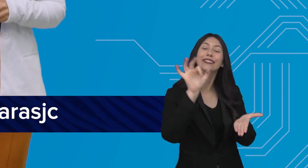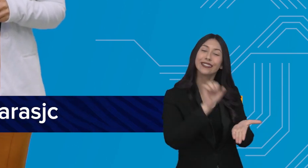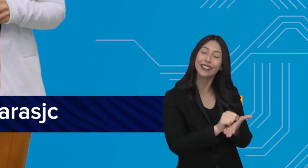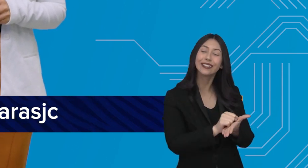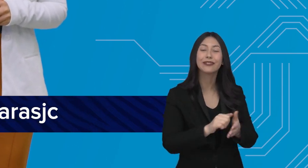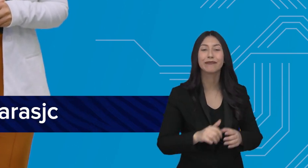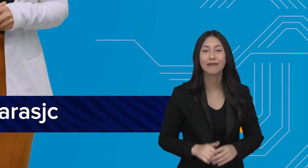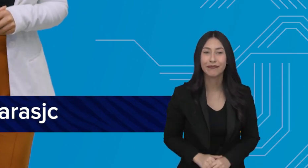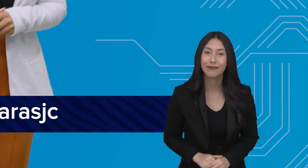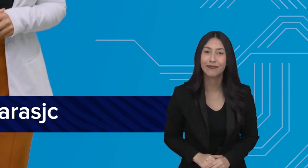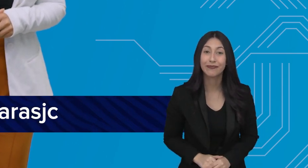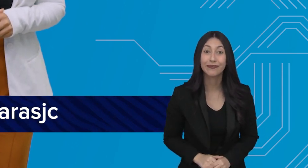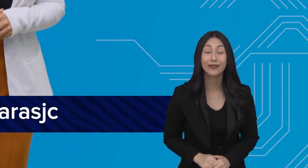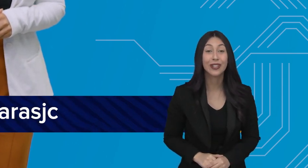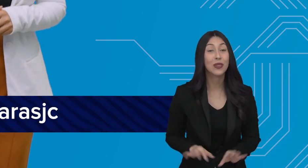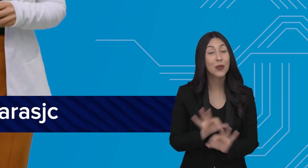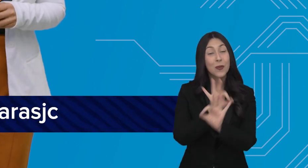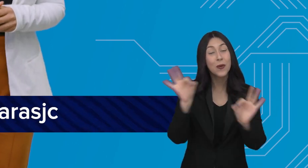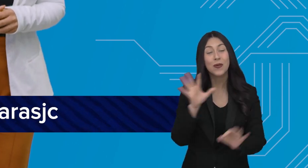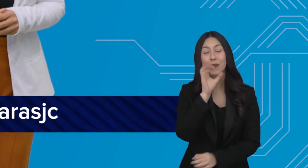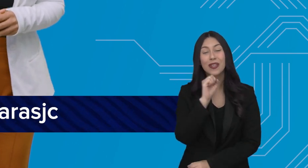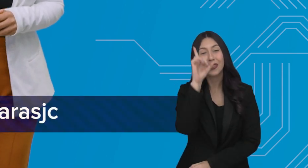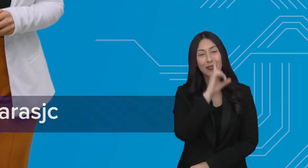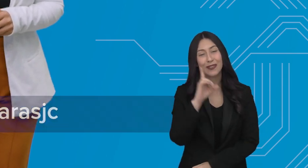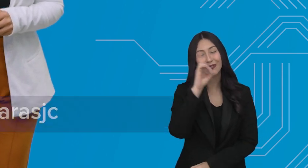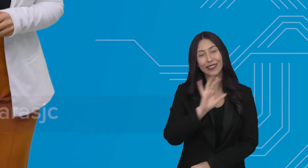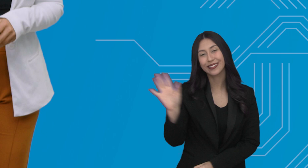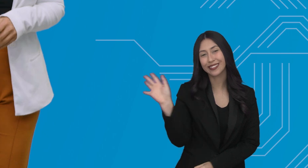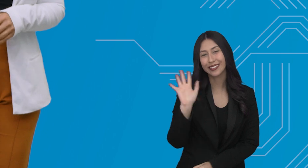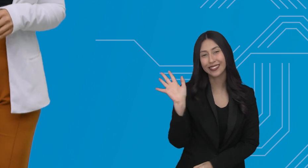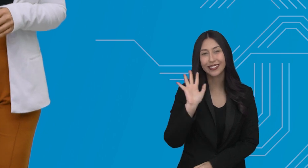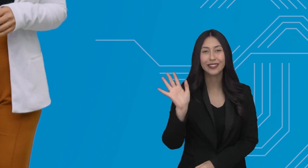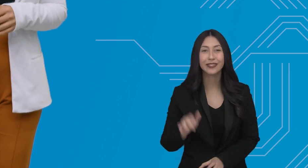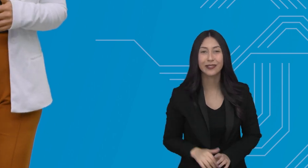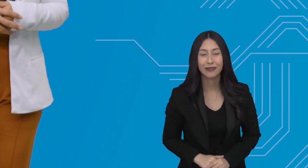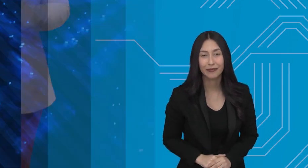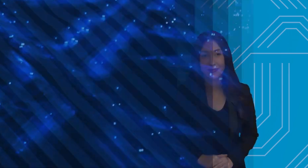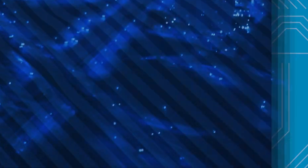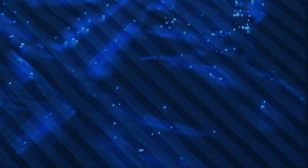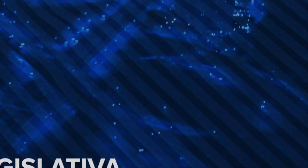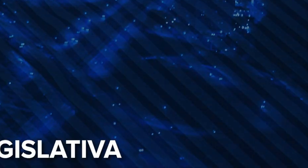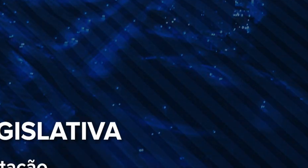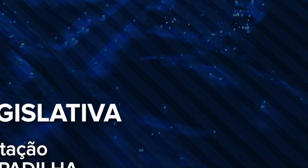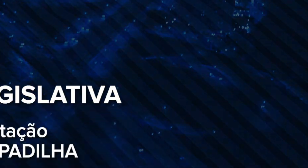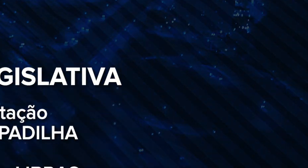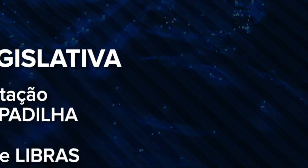e se inscreva nos nossos canais. Um ótimo fim de semana para você. Até mais!